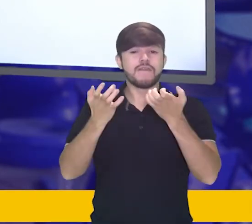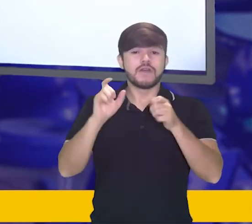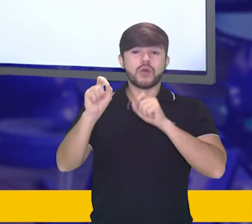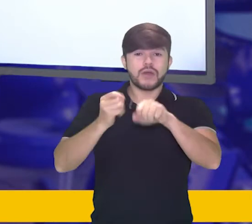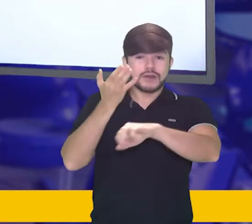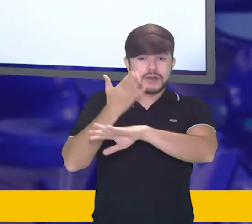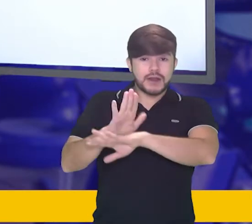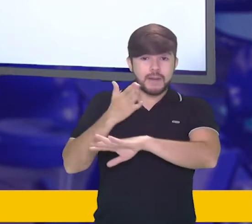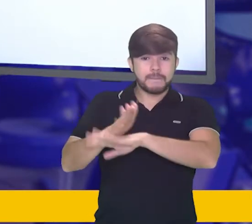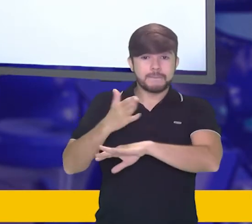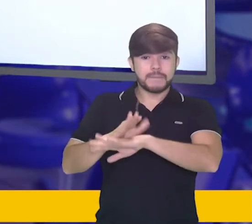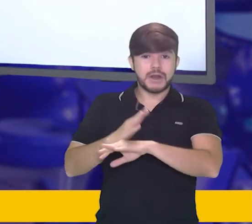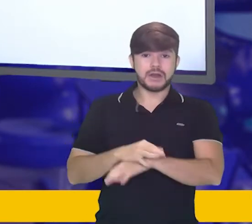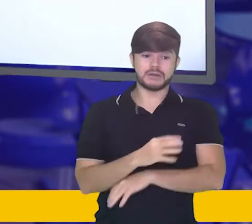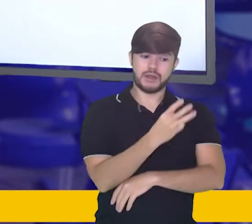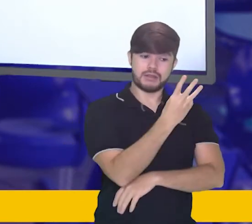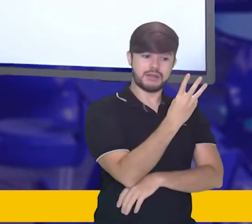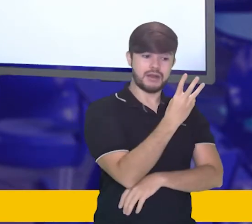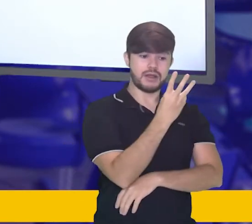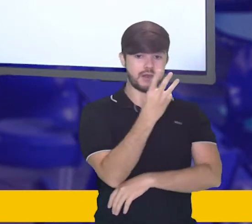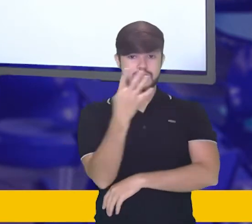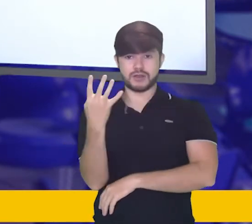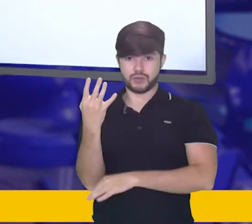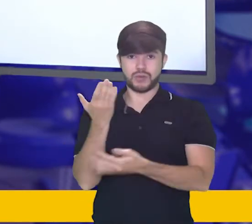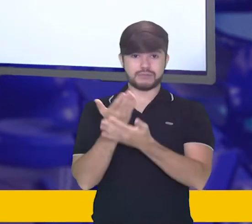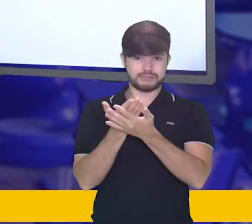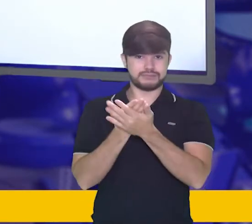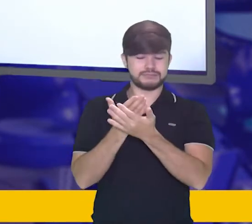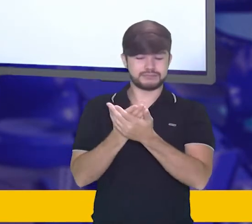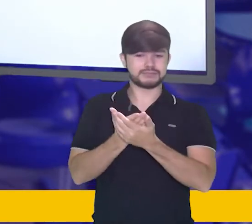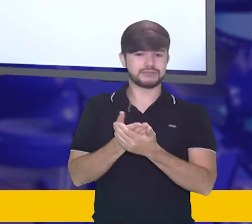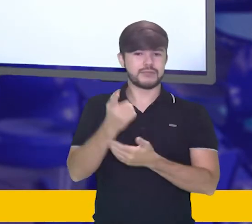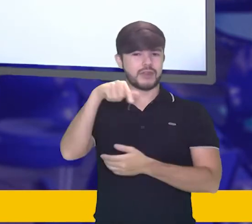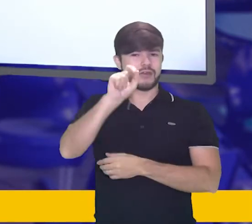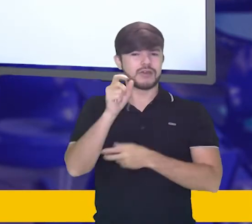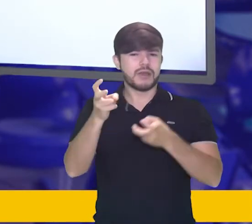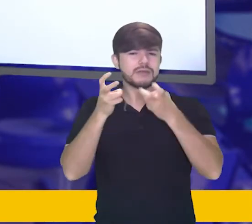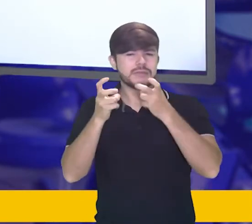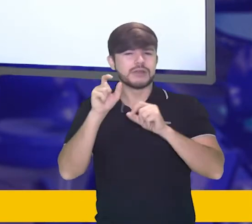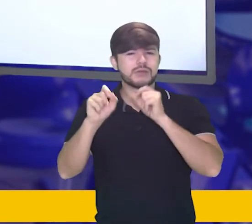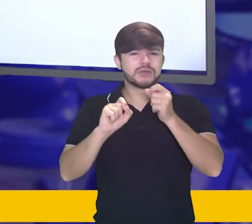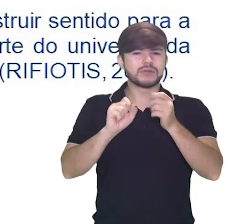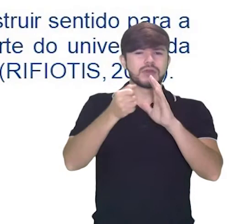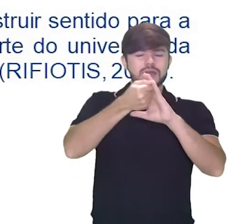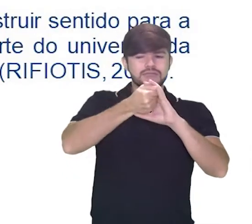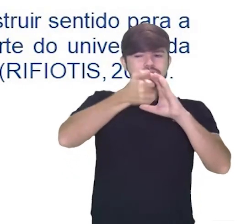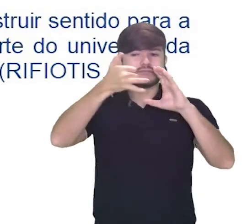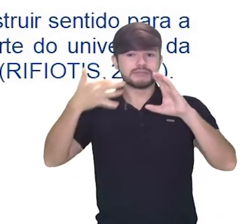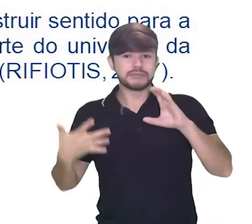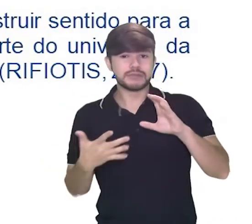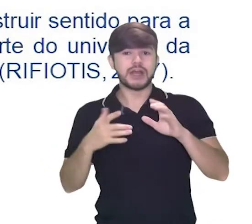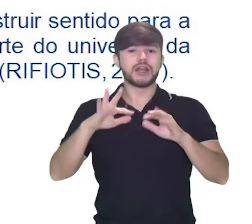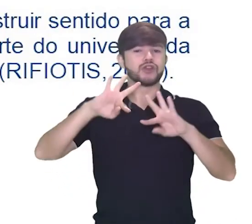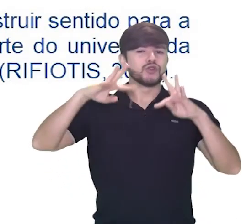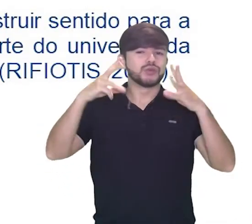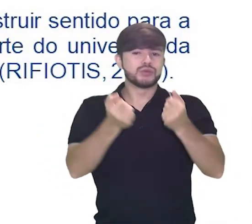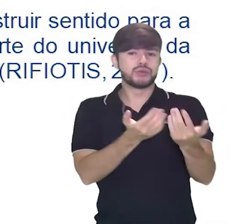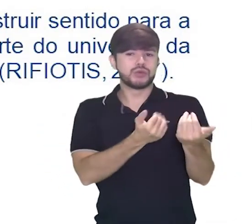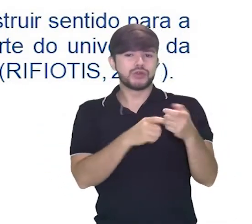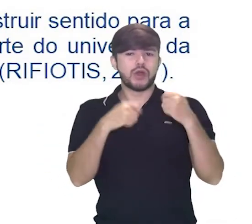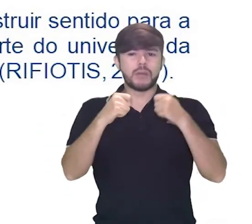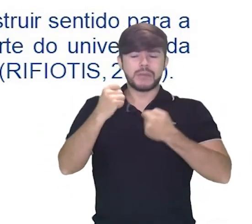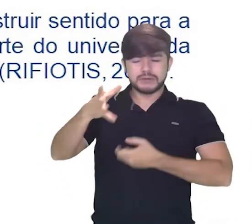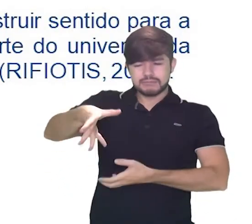Nós também vemos, né, essas práticas também nas aulas 3 e 4, onde vocês viram uma característica de todo